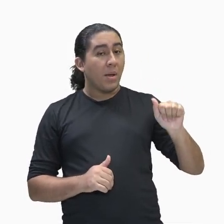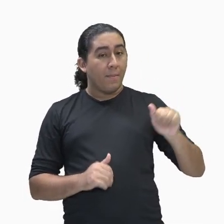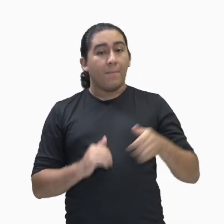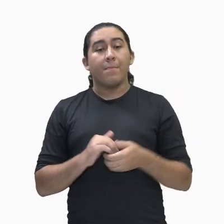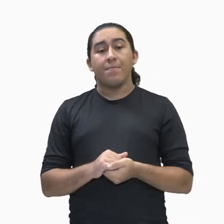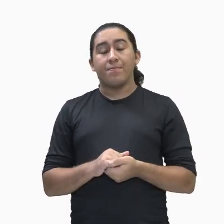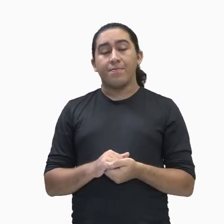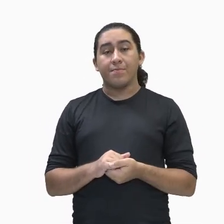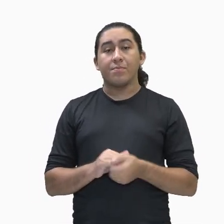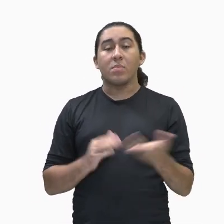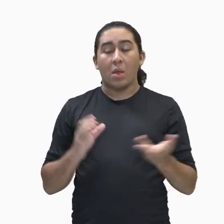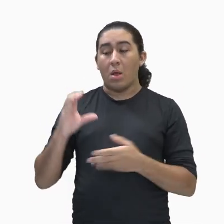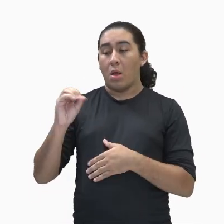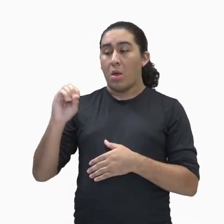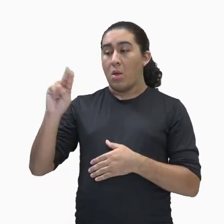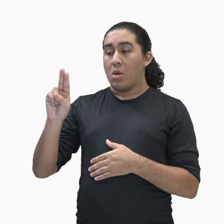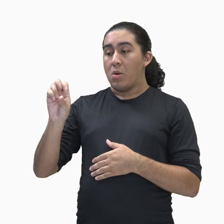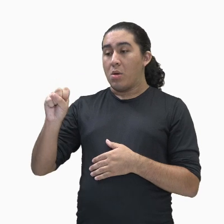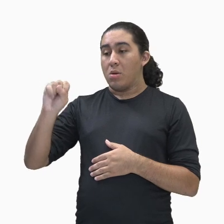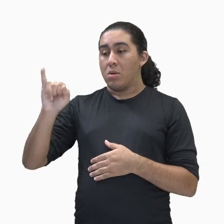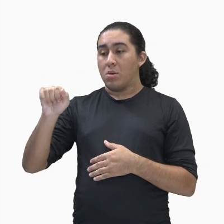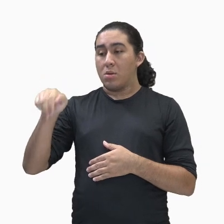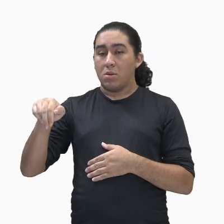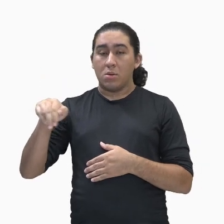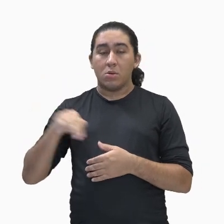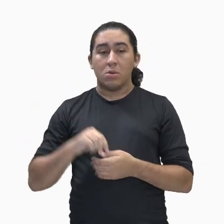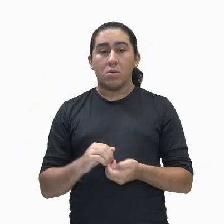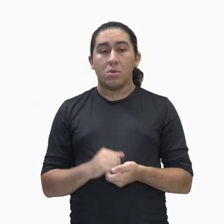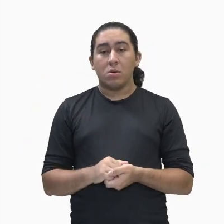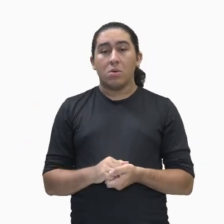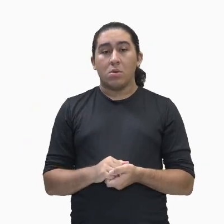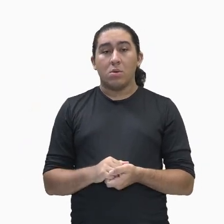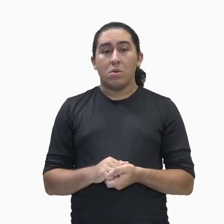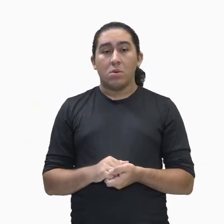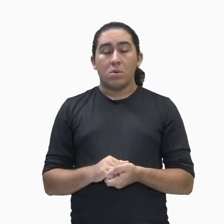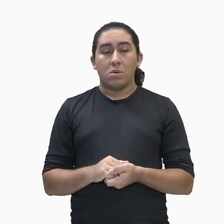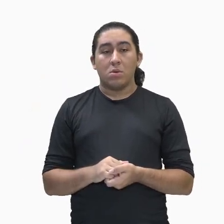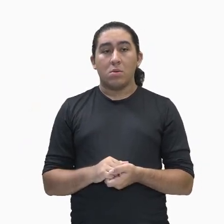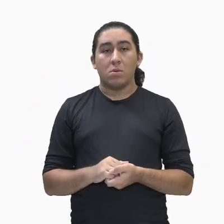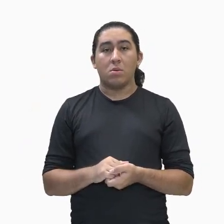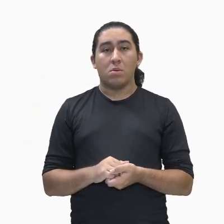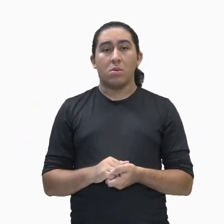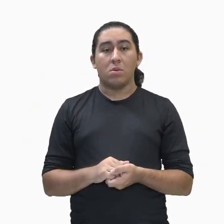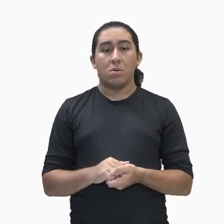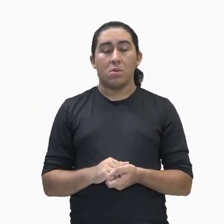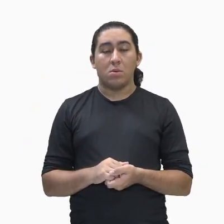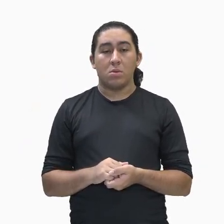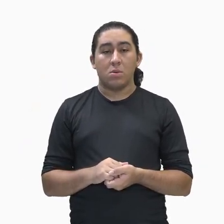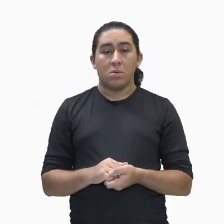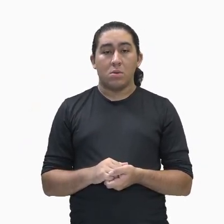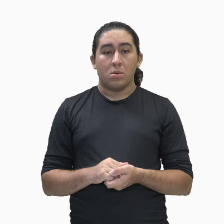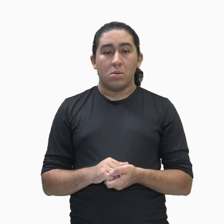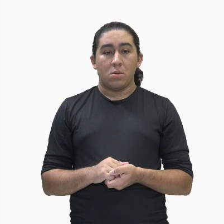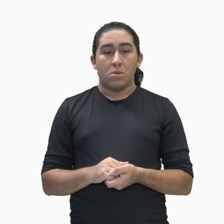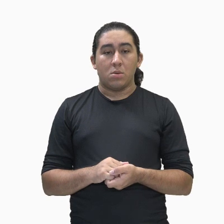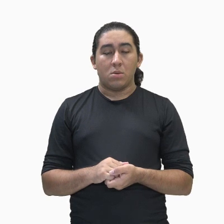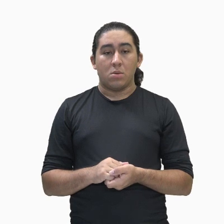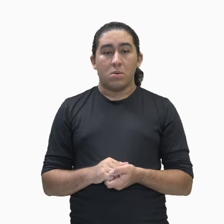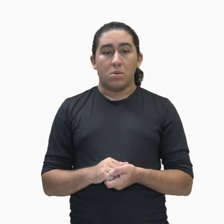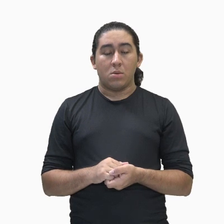né? Uncle. Uncle. Que é a palavra tio. Uncle. Continuando, nós temos